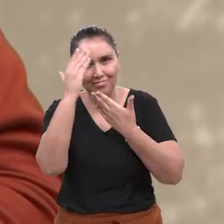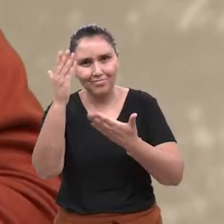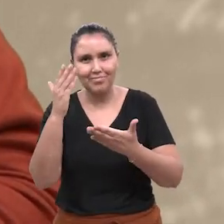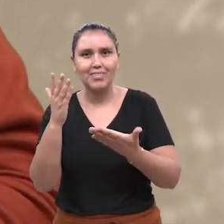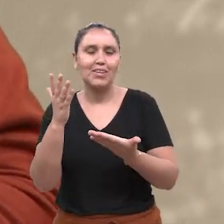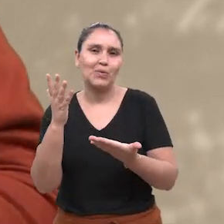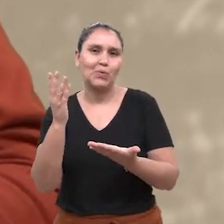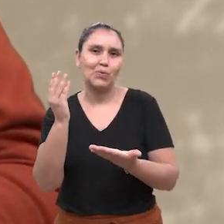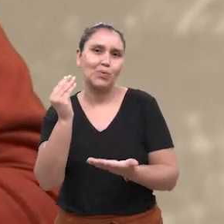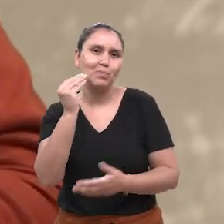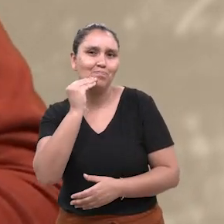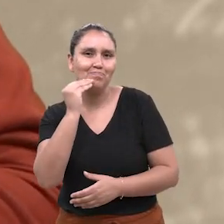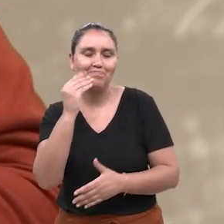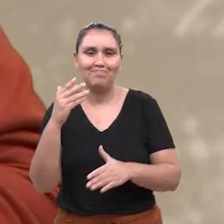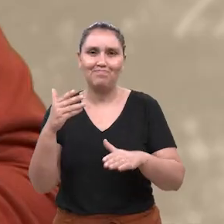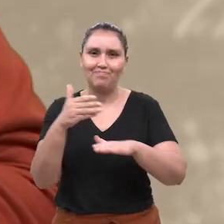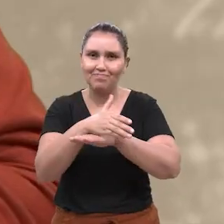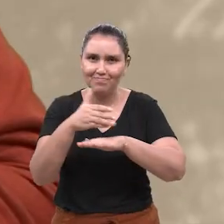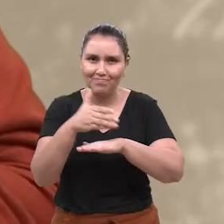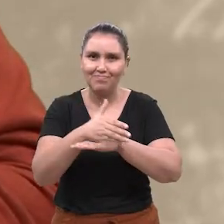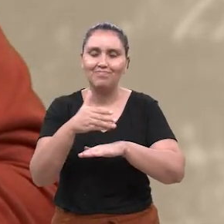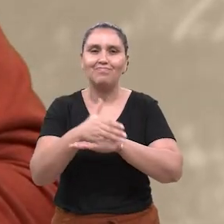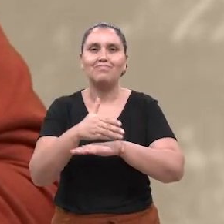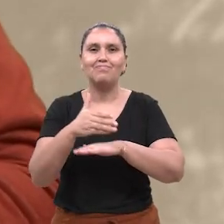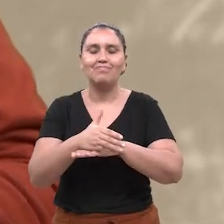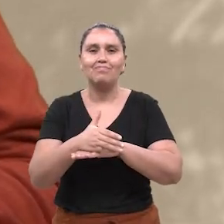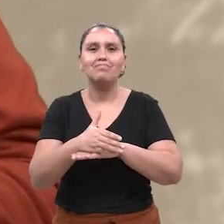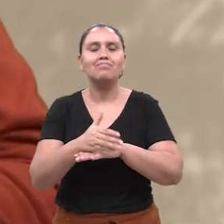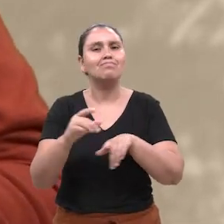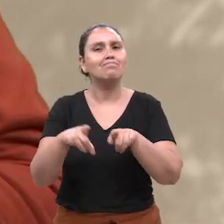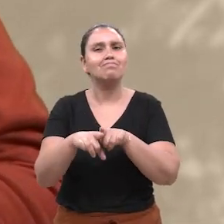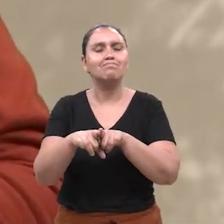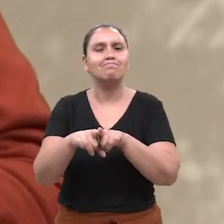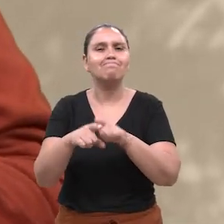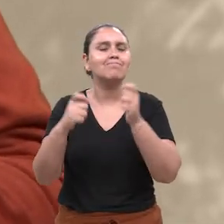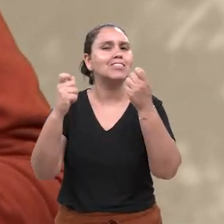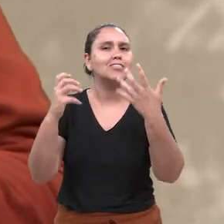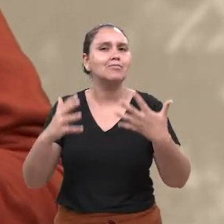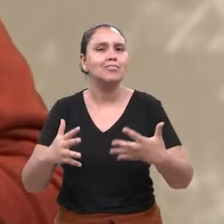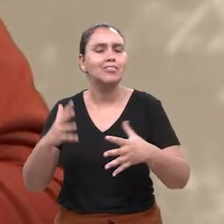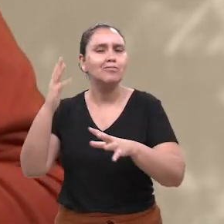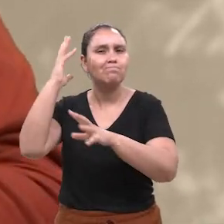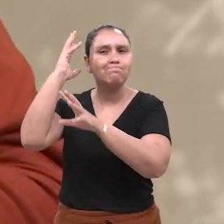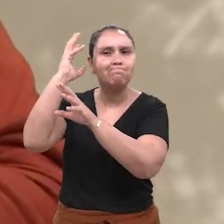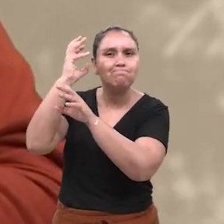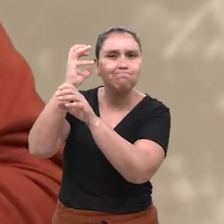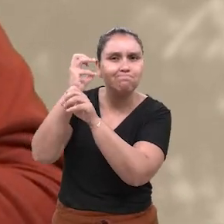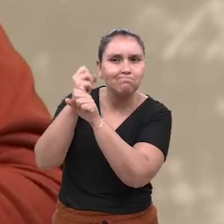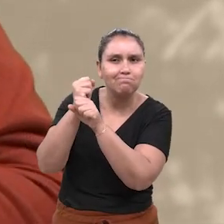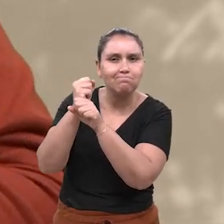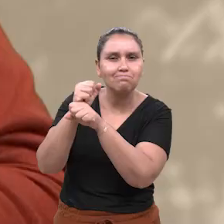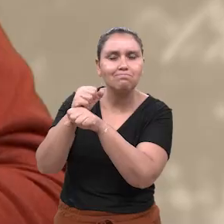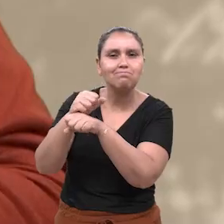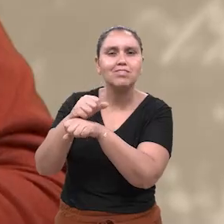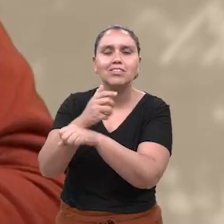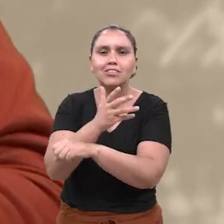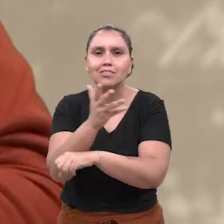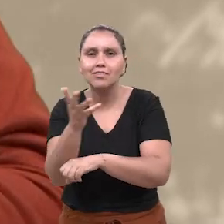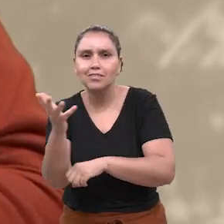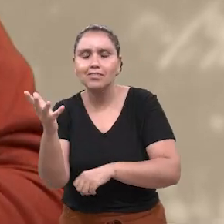a oportunidade, né, de estar aqui, a gente deixar um pouco da história da gente para que as pessoas